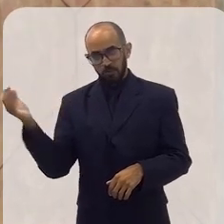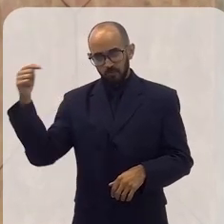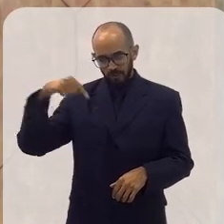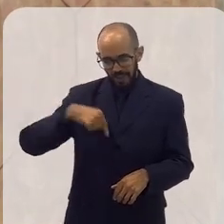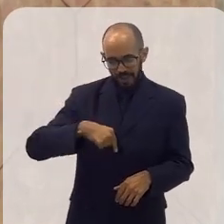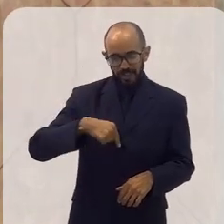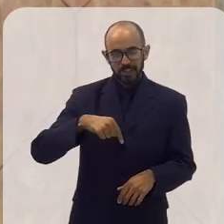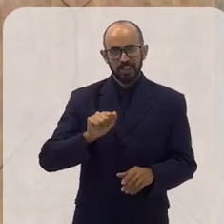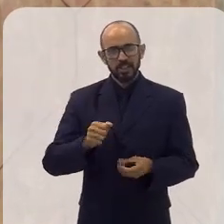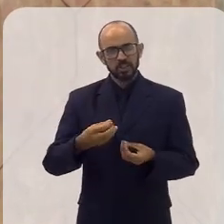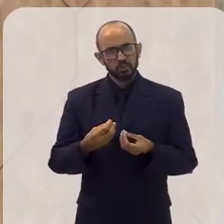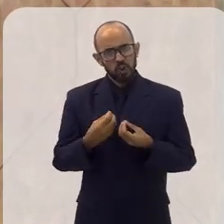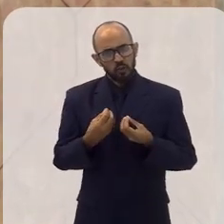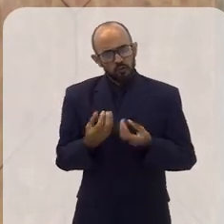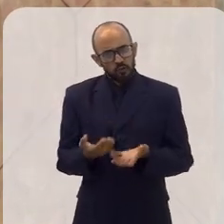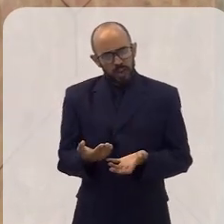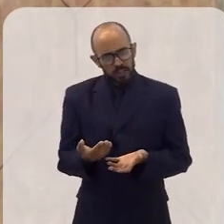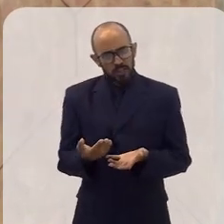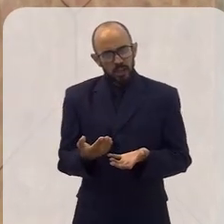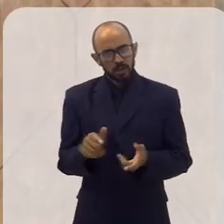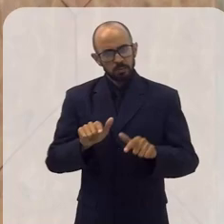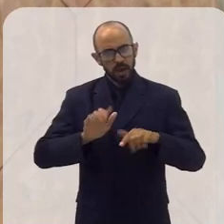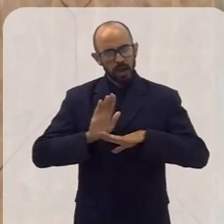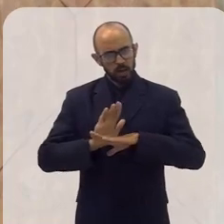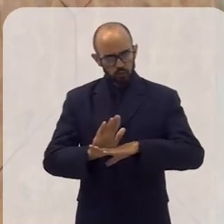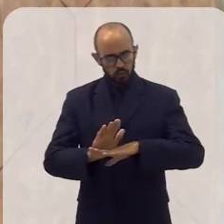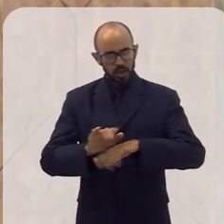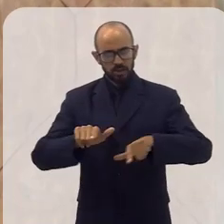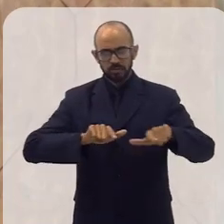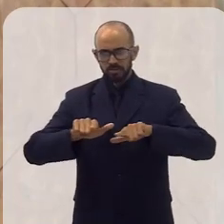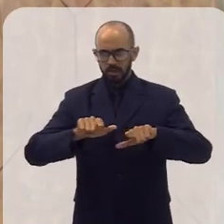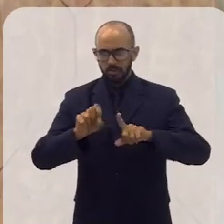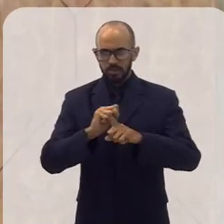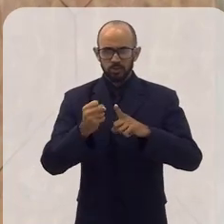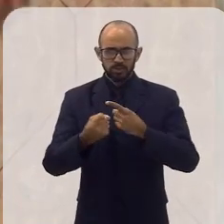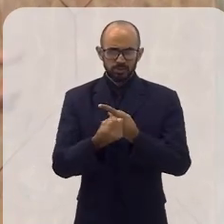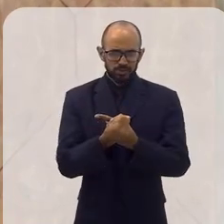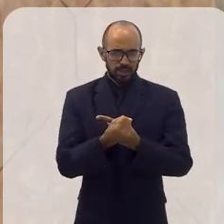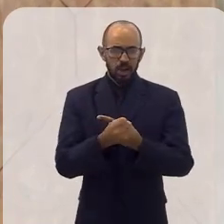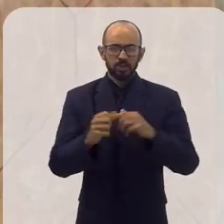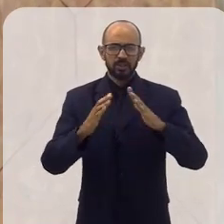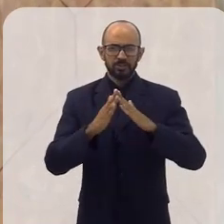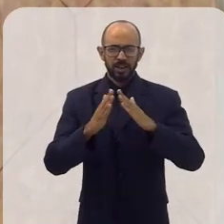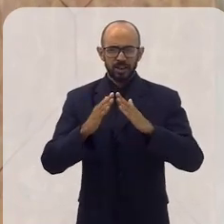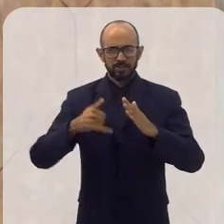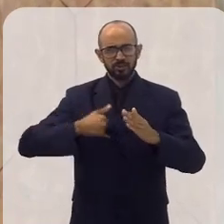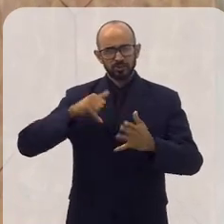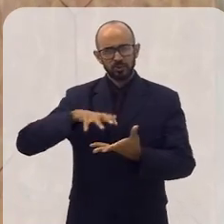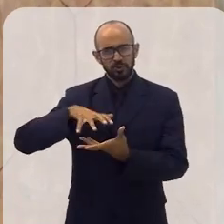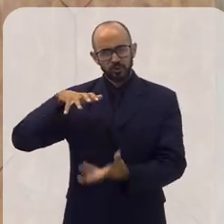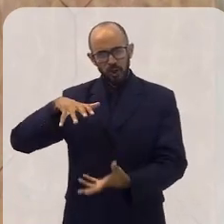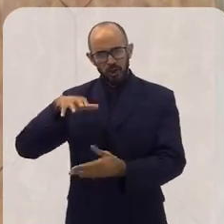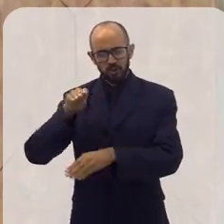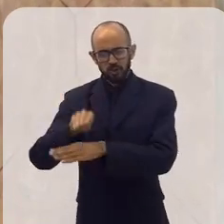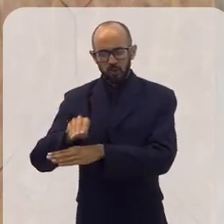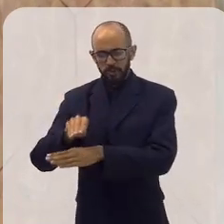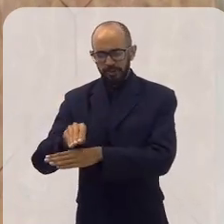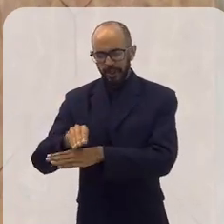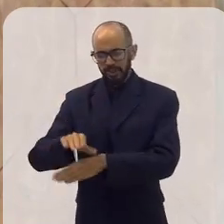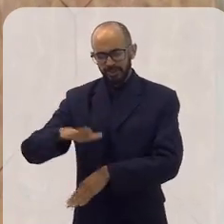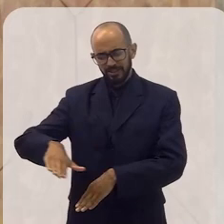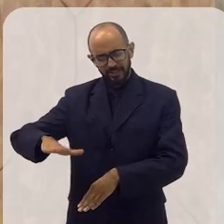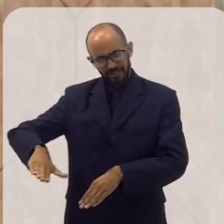Venha até aqui se oferecer para ajudar nesse trabalho social deles, dos asilos, de cuidar